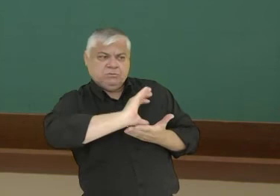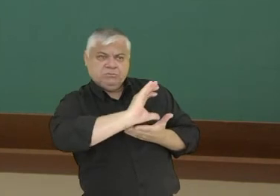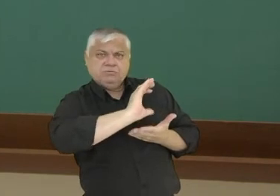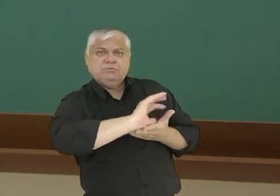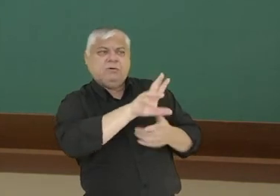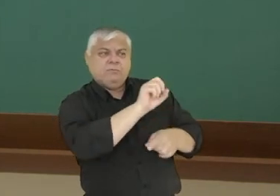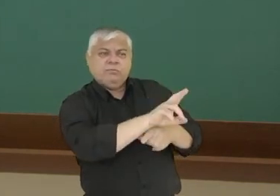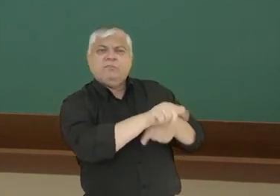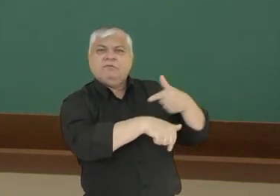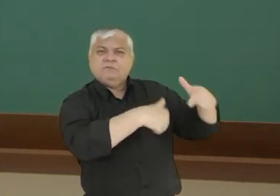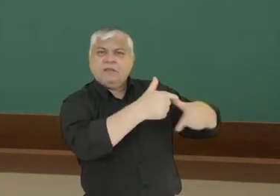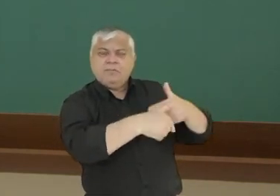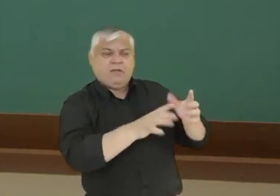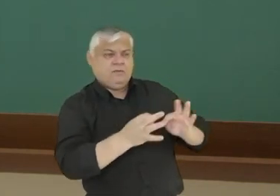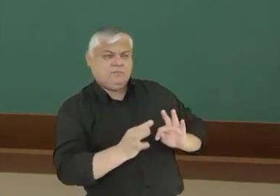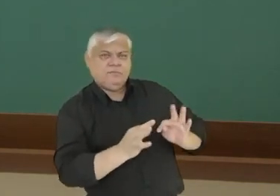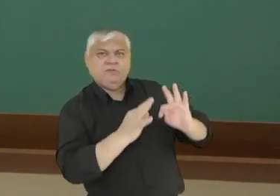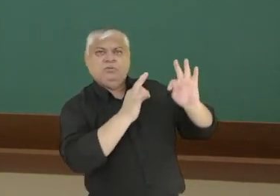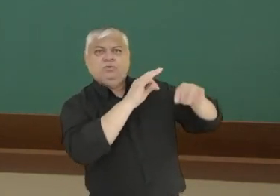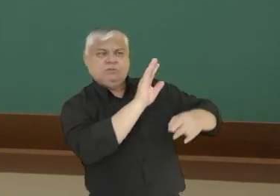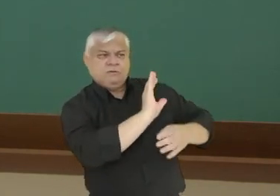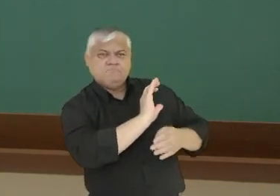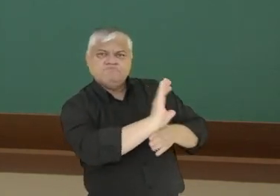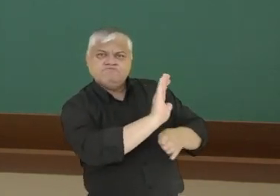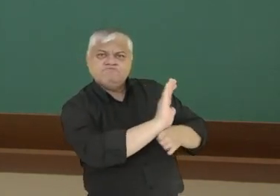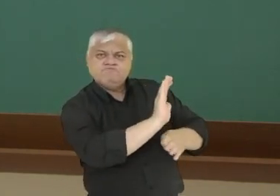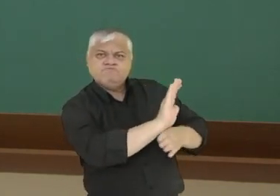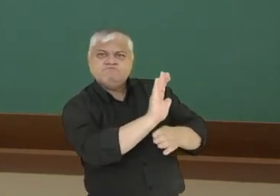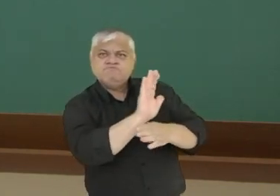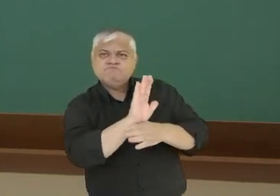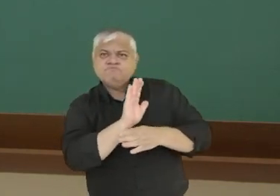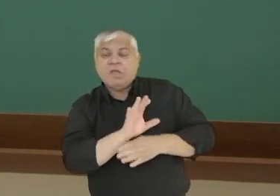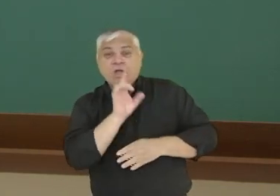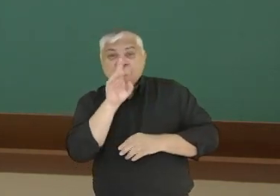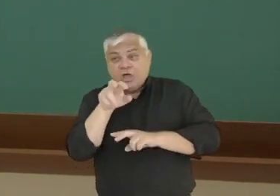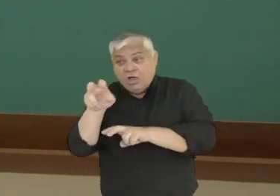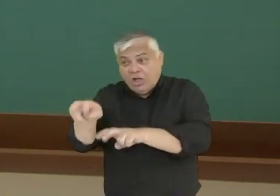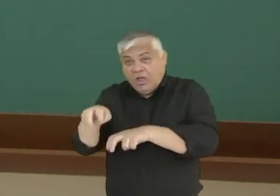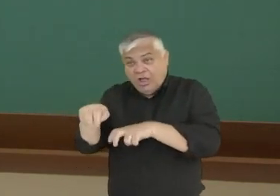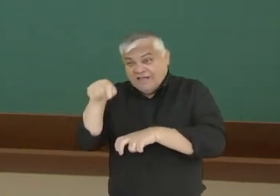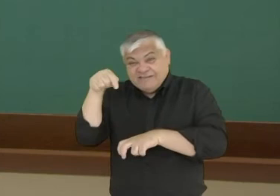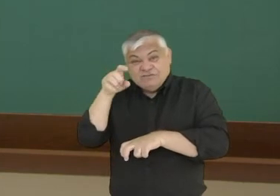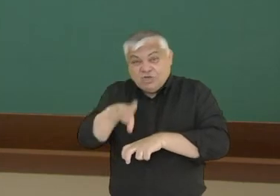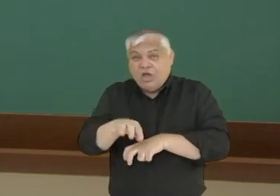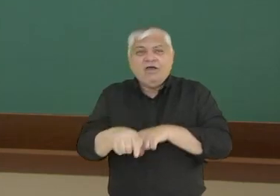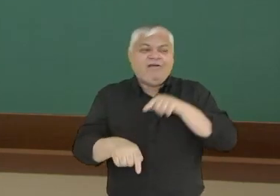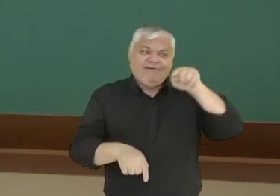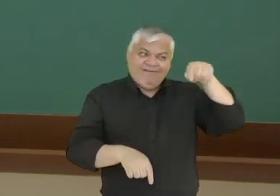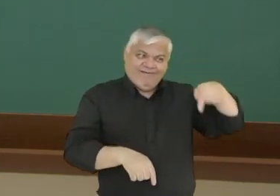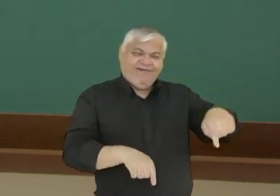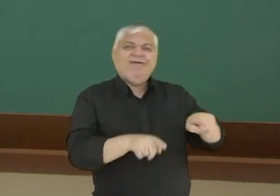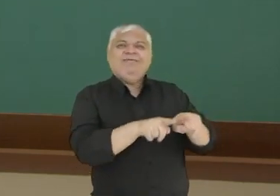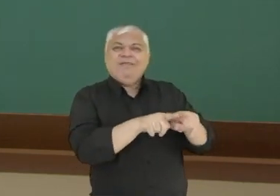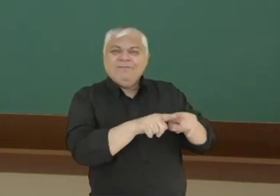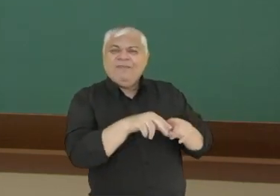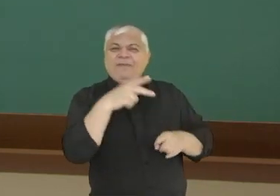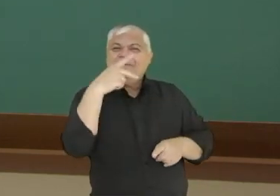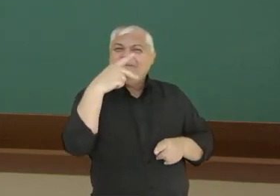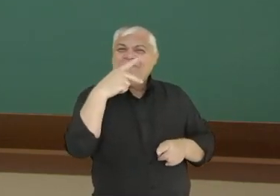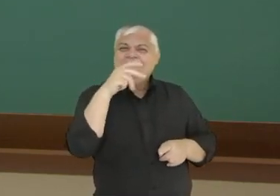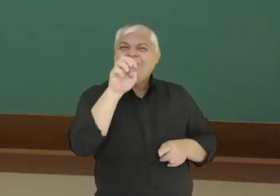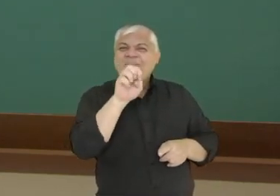emprego de tecnologia para criação de animais também então não é só na agricultura na pecuária ou seja para Os